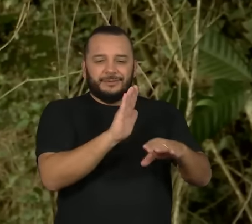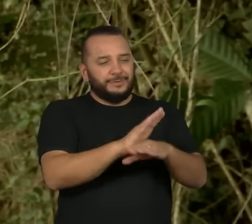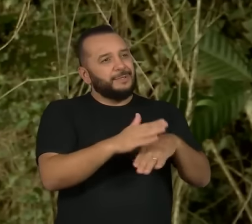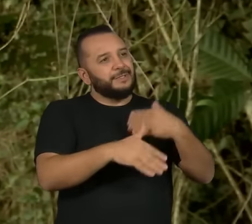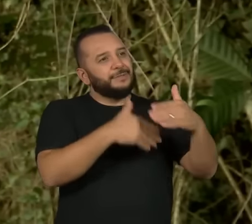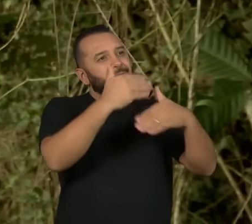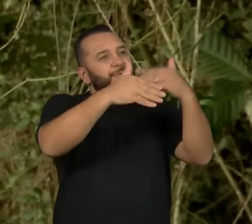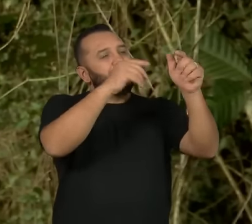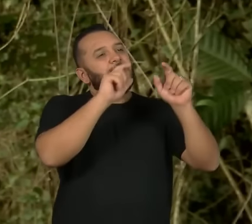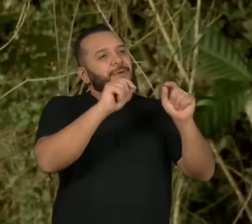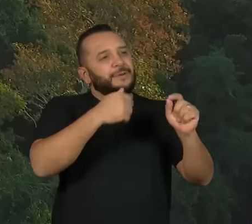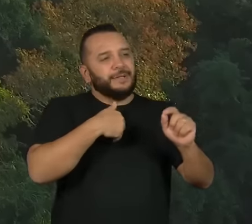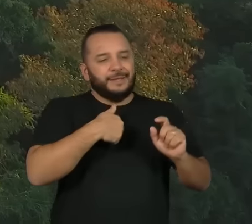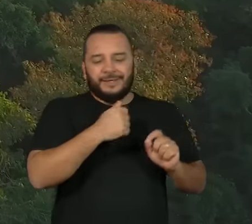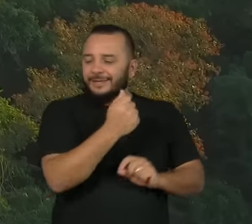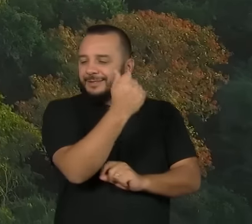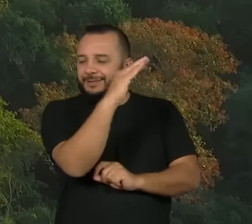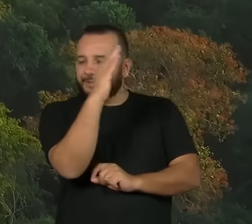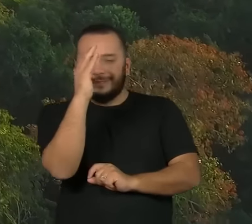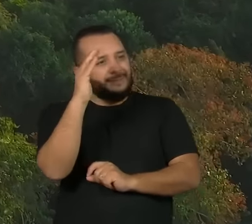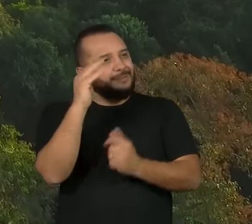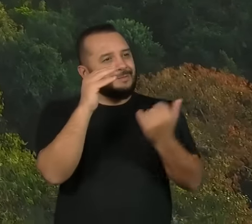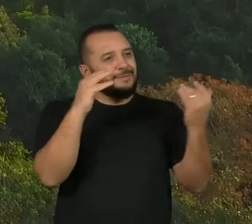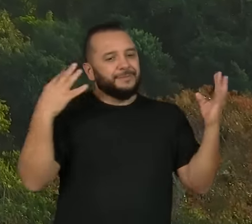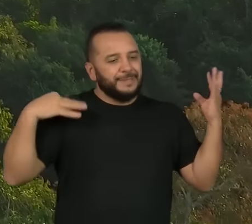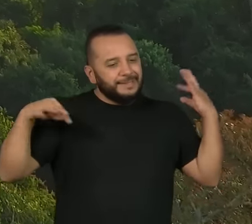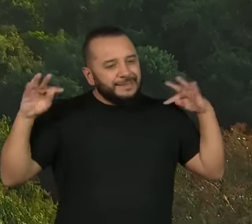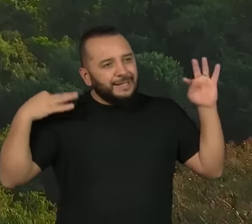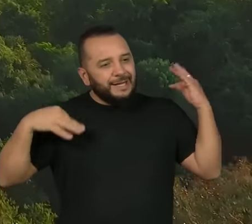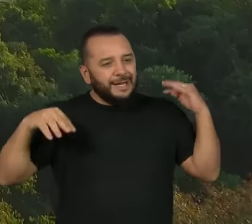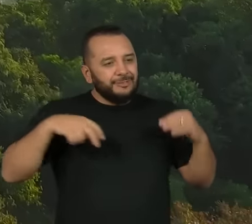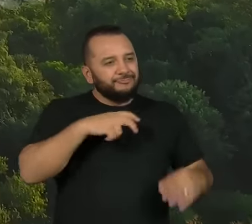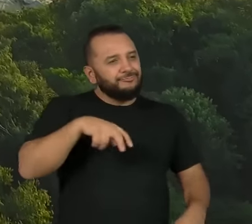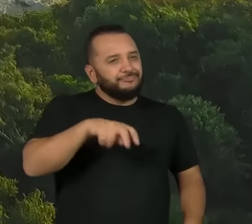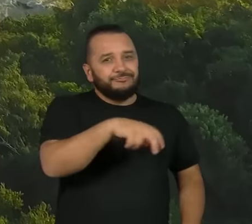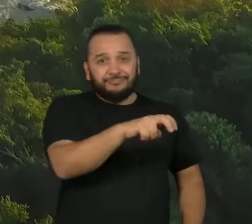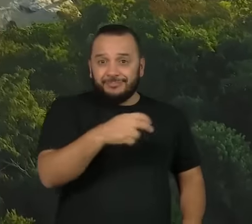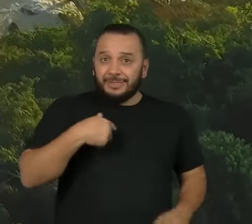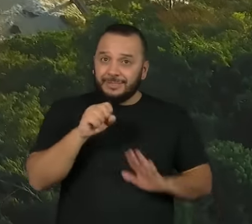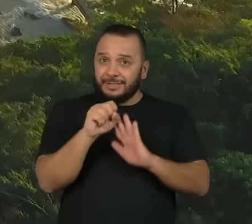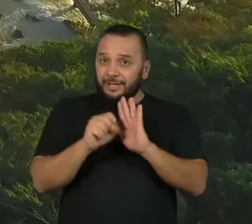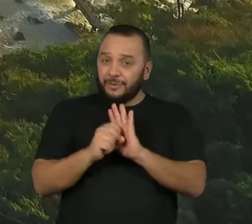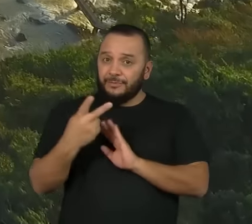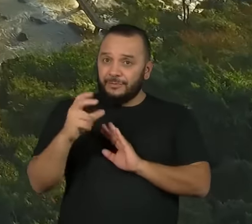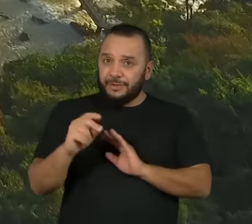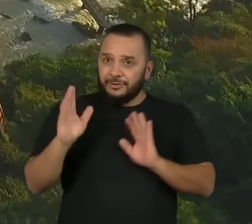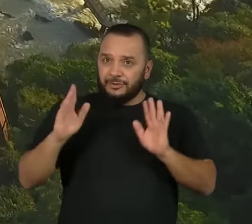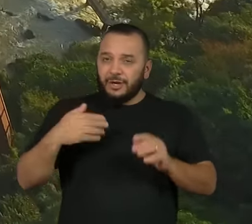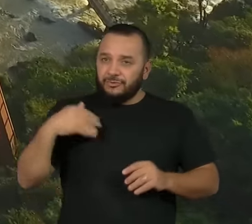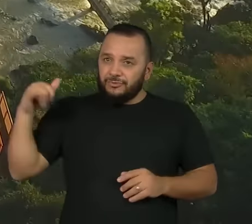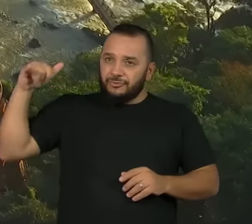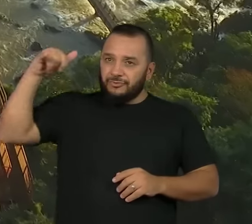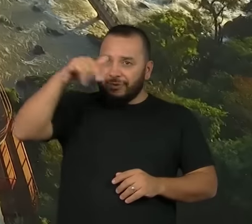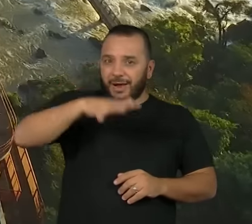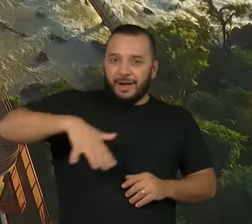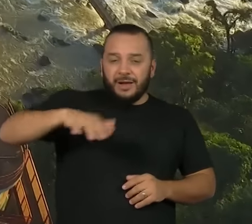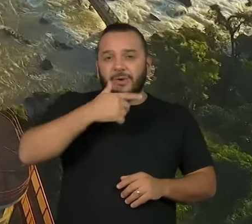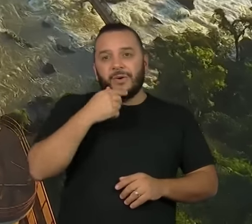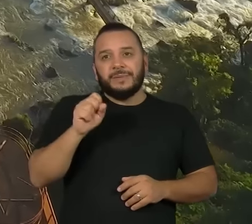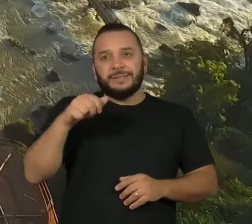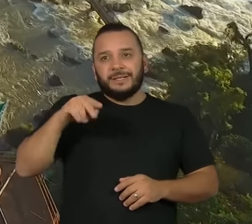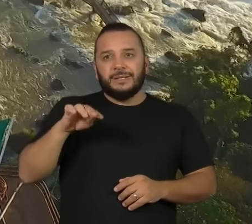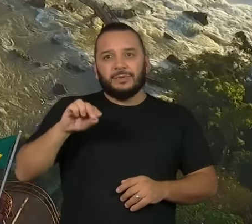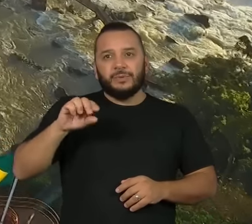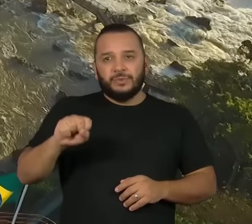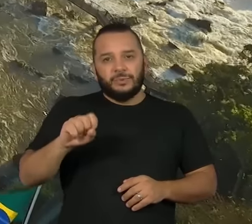do turismo na região, né. No início do século XX, ao sobrevoar a área, o aviador Santos Dumont